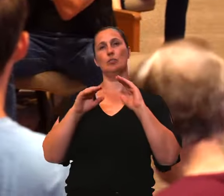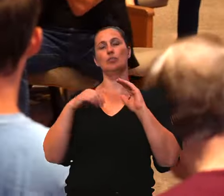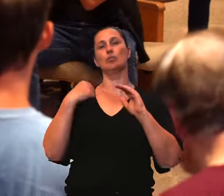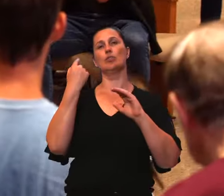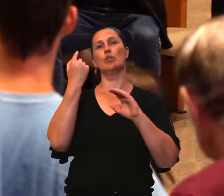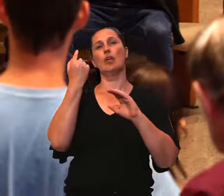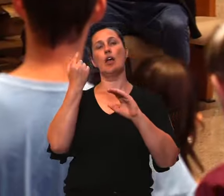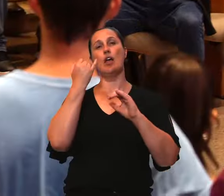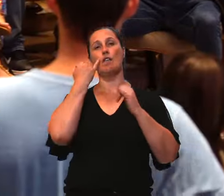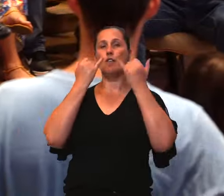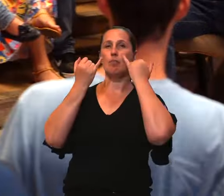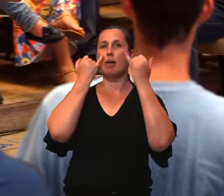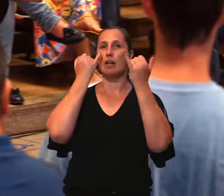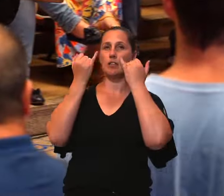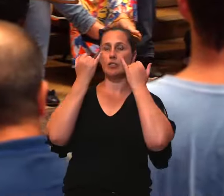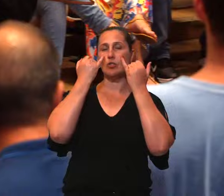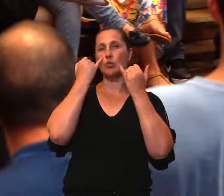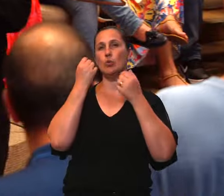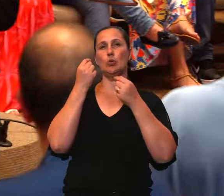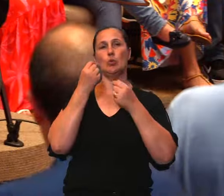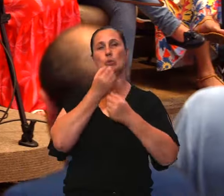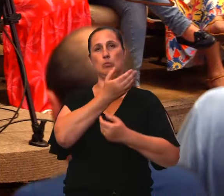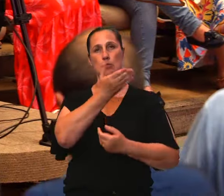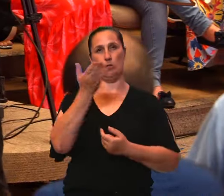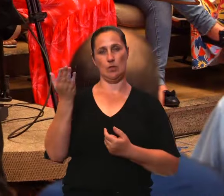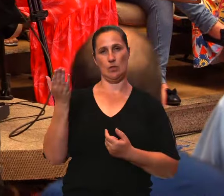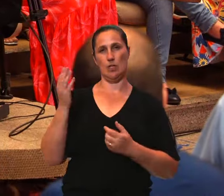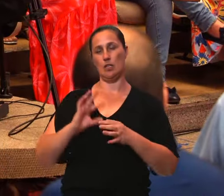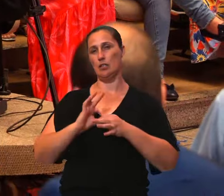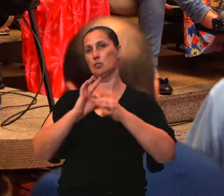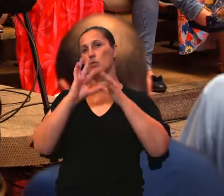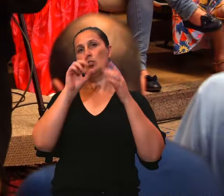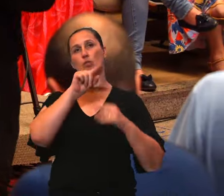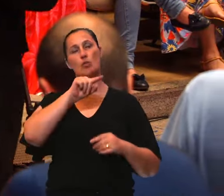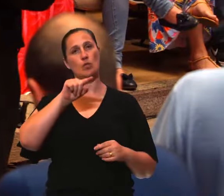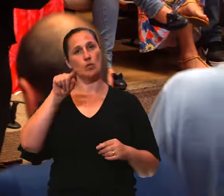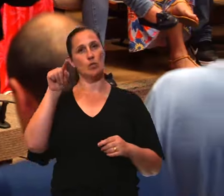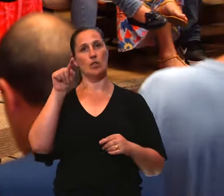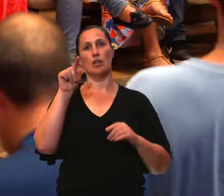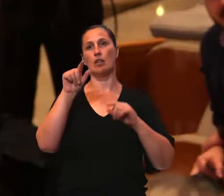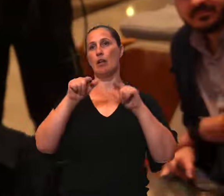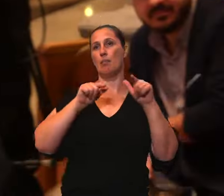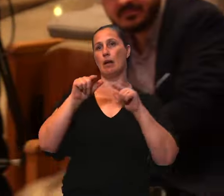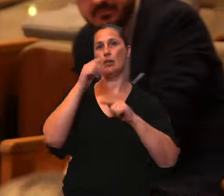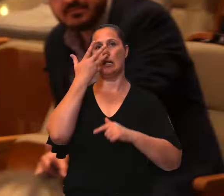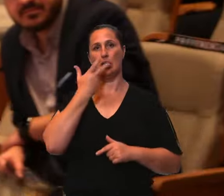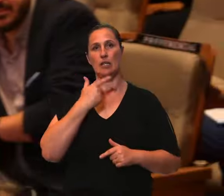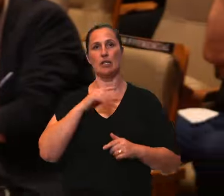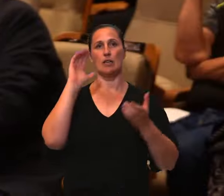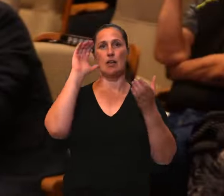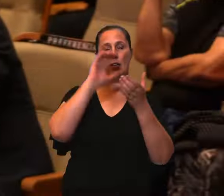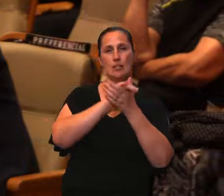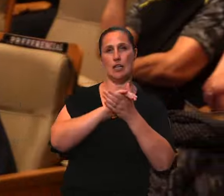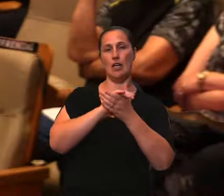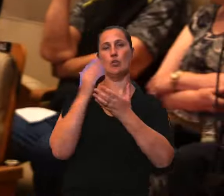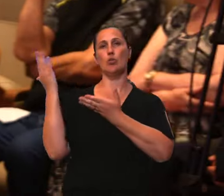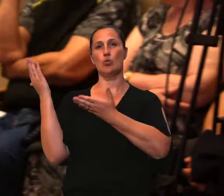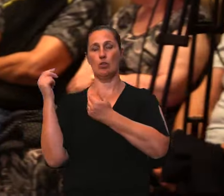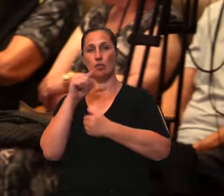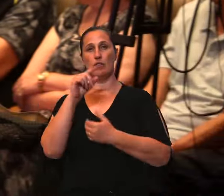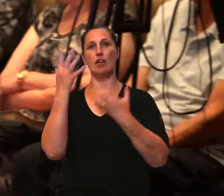cultos vamos falar dos equipamentos dessa igreja que estão à sua disposição trabalho com crianças com casais com jovens você vai receber tudo